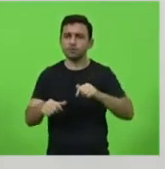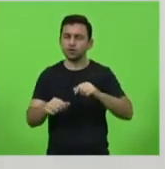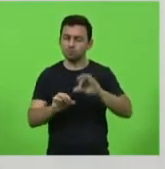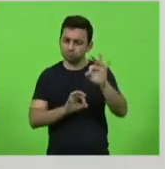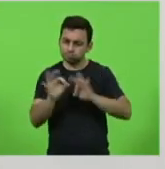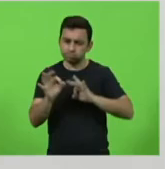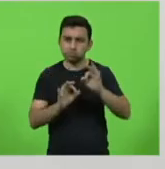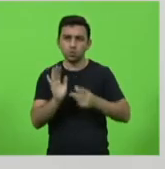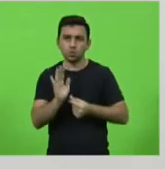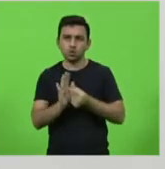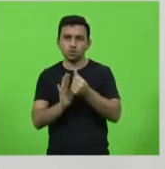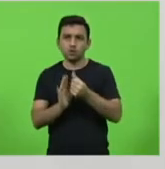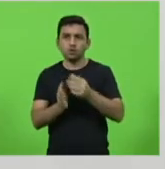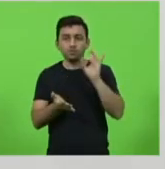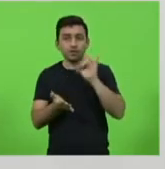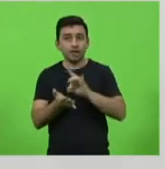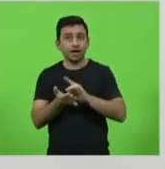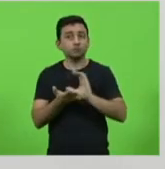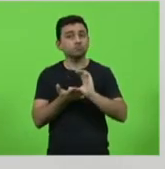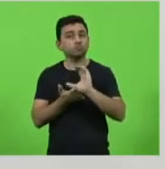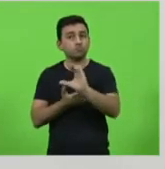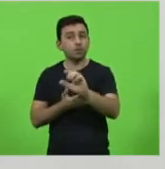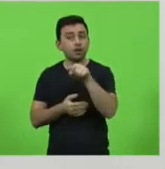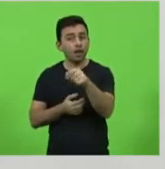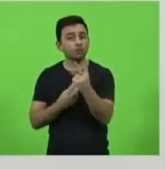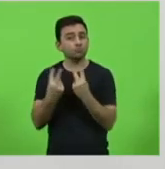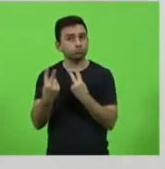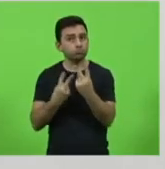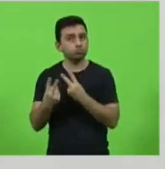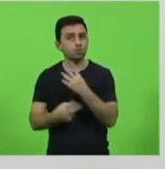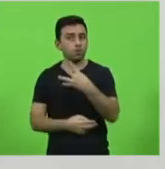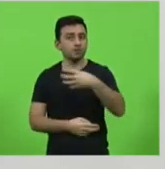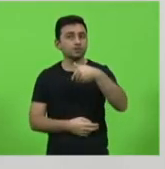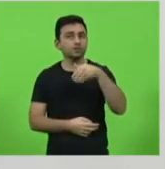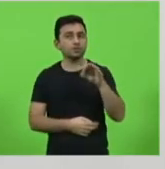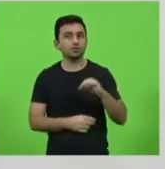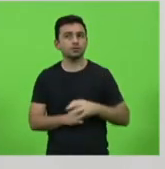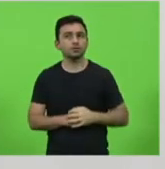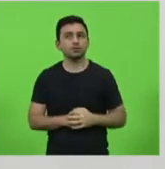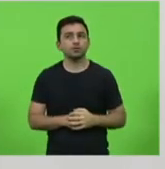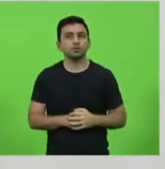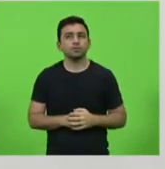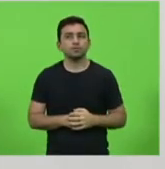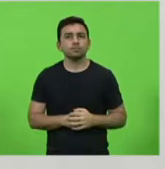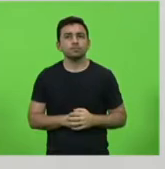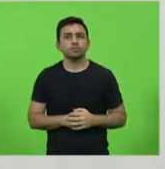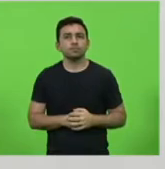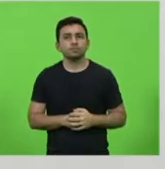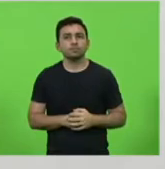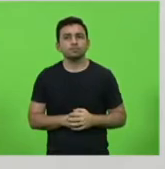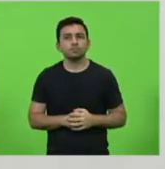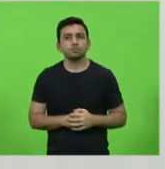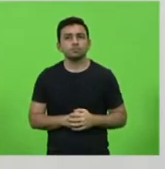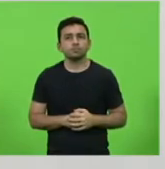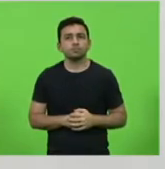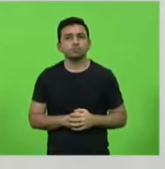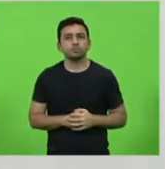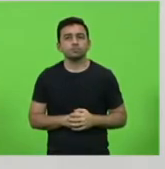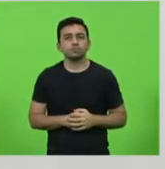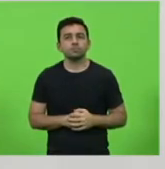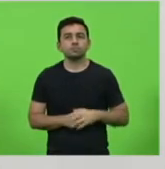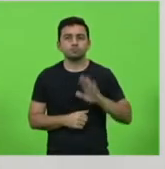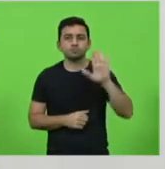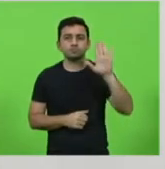orçamento originário destinado à duplicação da 470. Permite uma parte, deputado? Permito a parte, deputado Ismael. Deputado